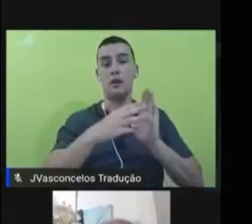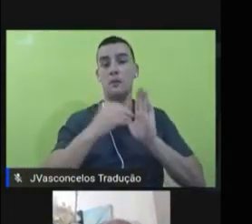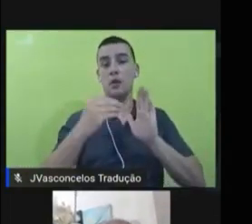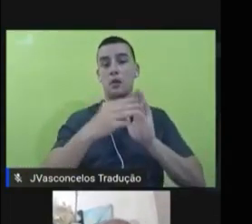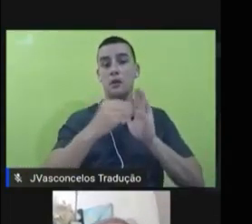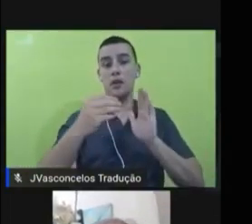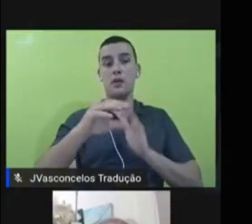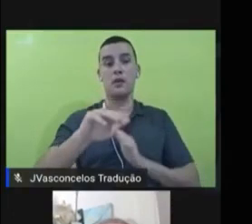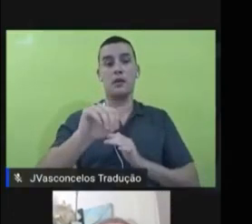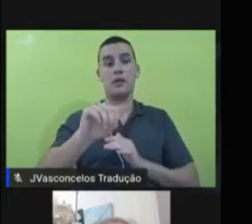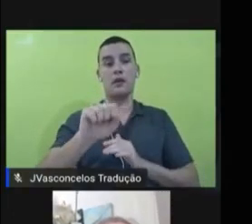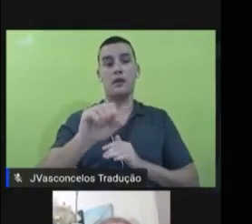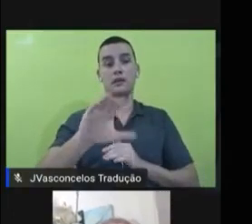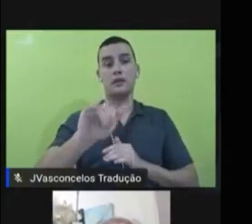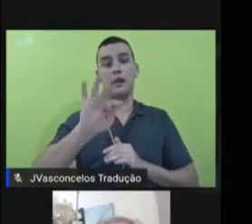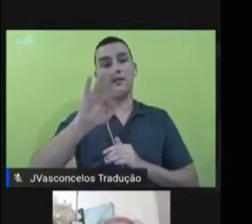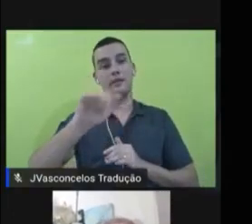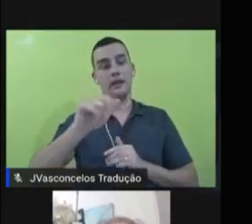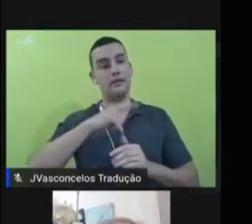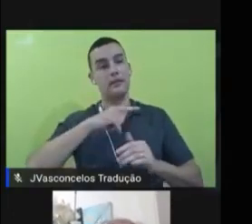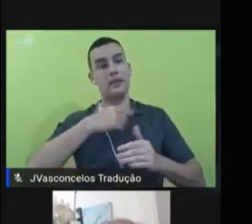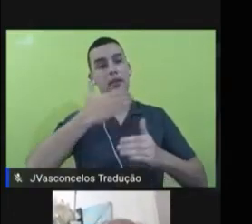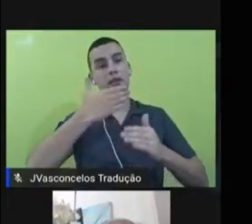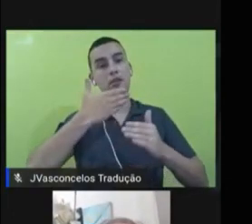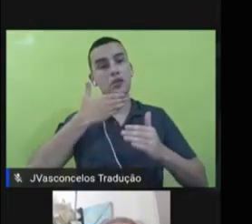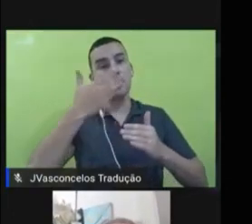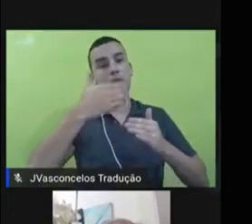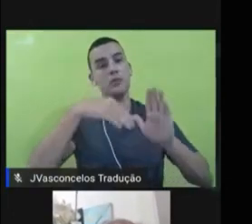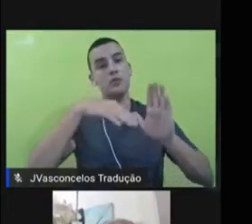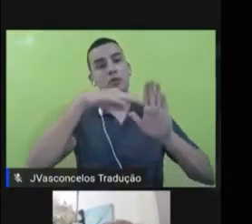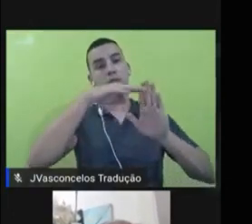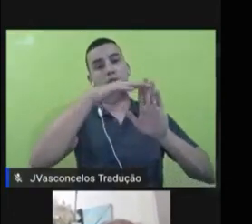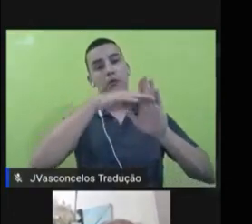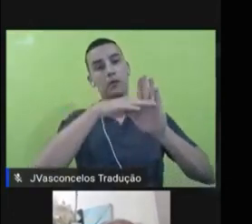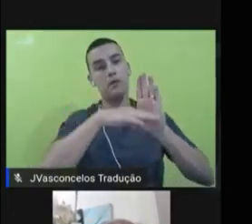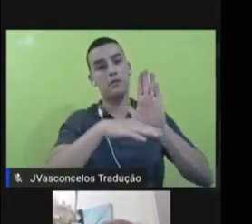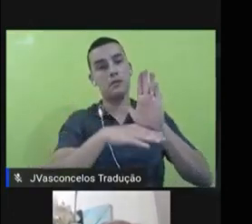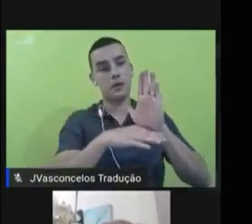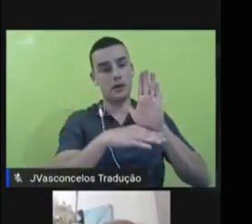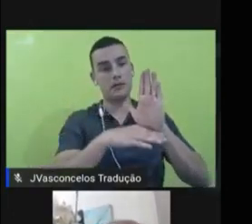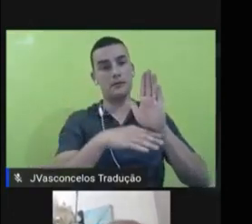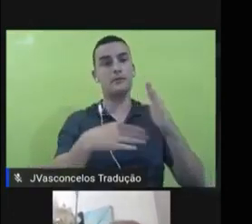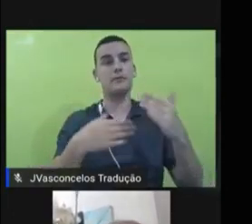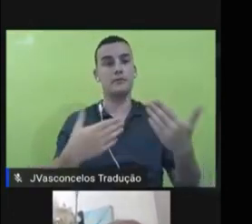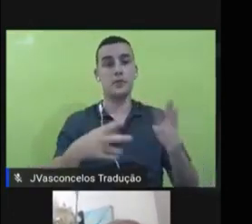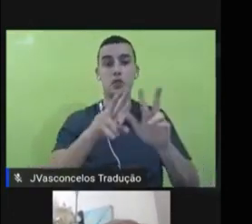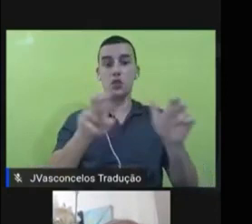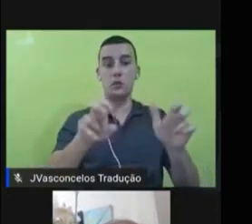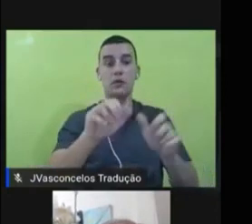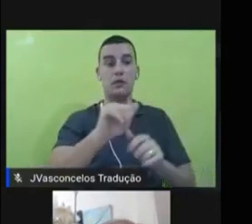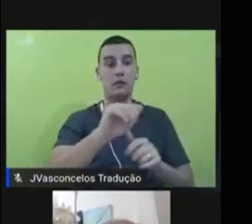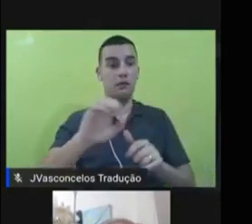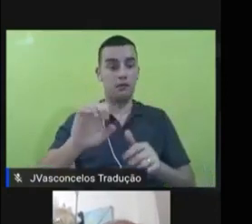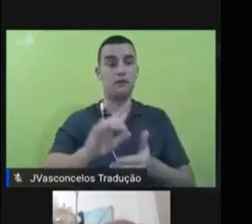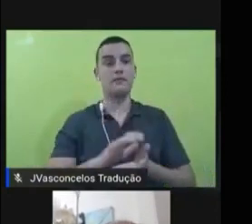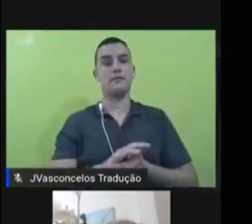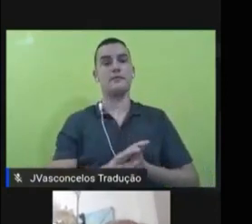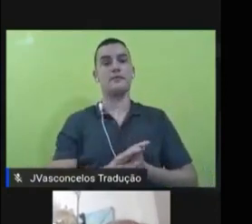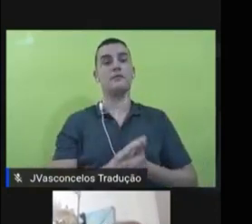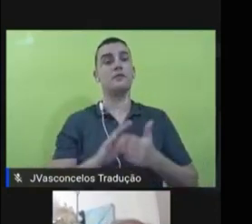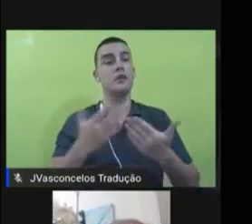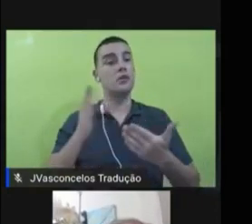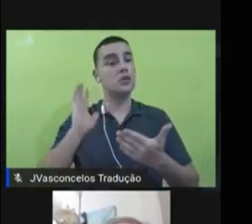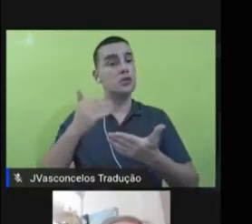mainstream, então são os vários níveis de oferta das modalidades de atendimento. Então, desde o